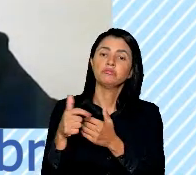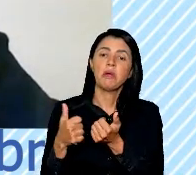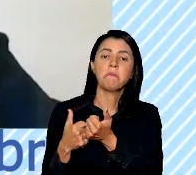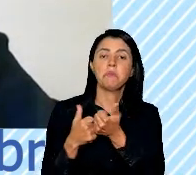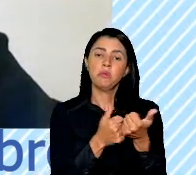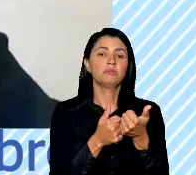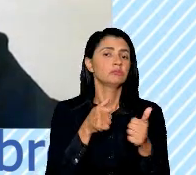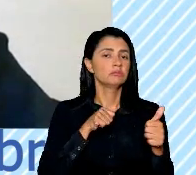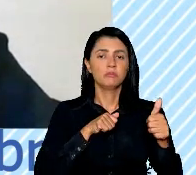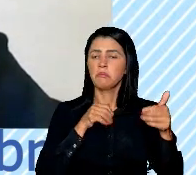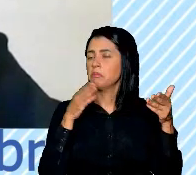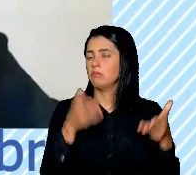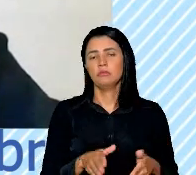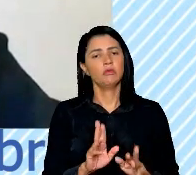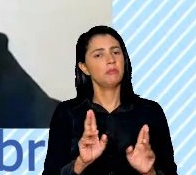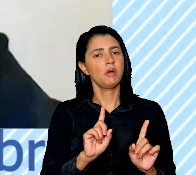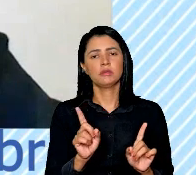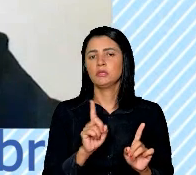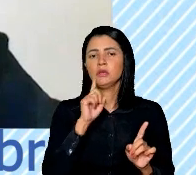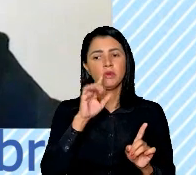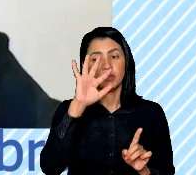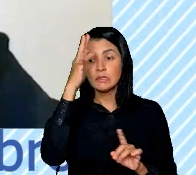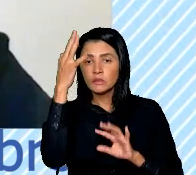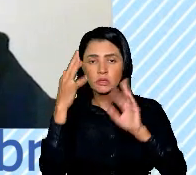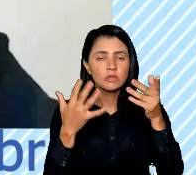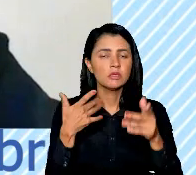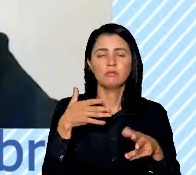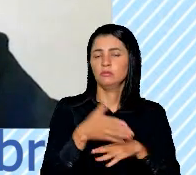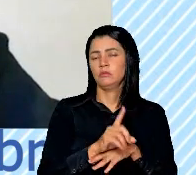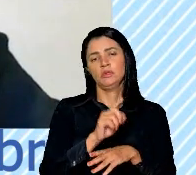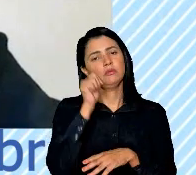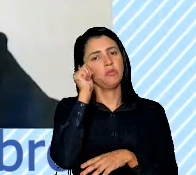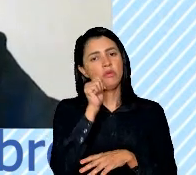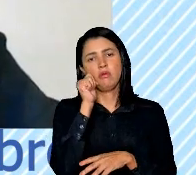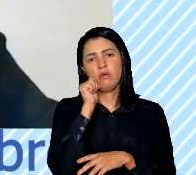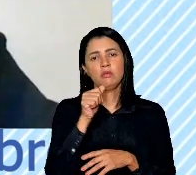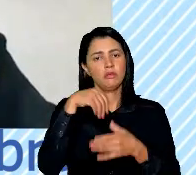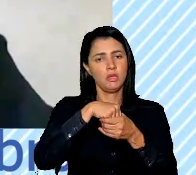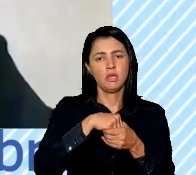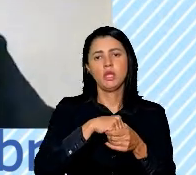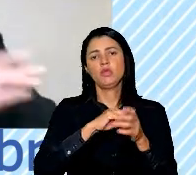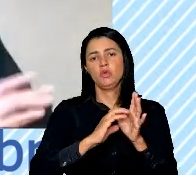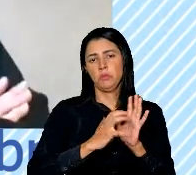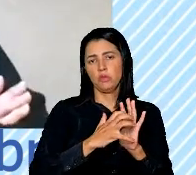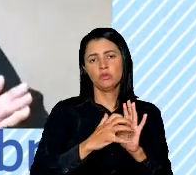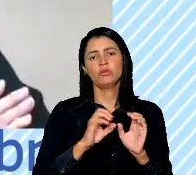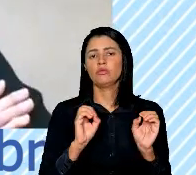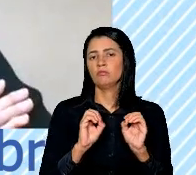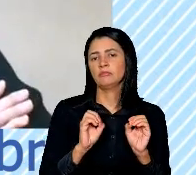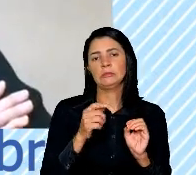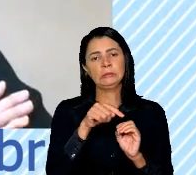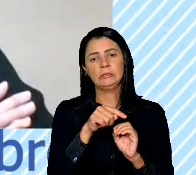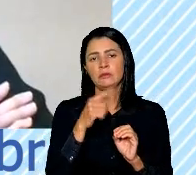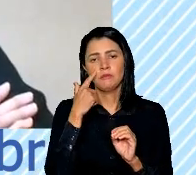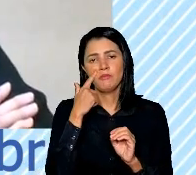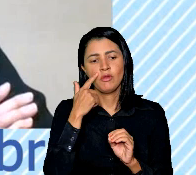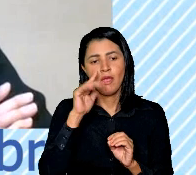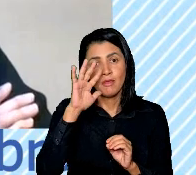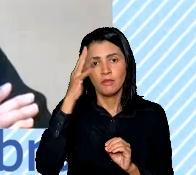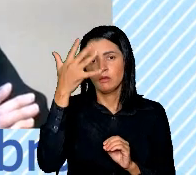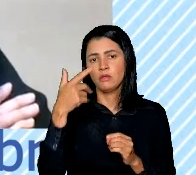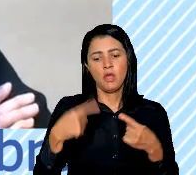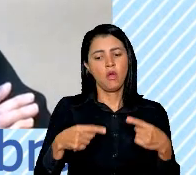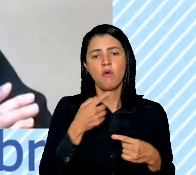da dinâmica de tomada de decisões dentro da estrutura dos partidos, dentro dessa estrutura